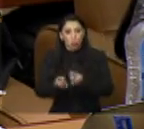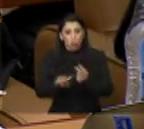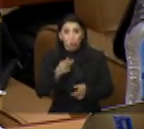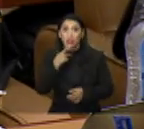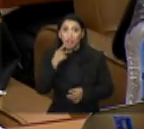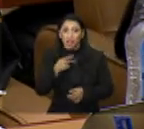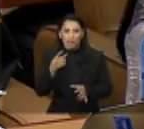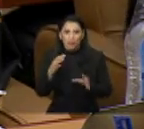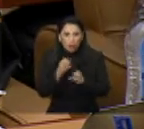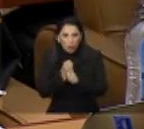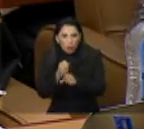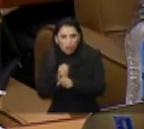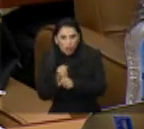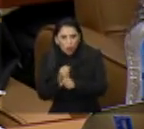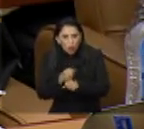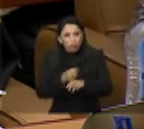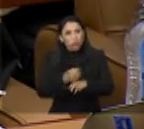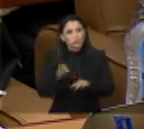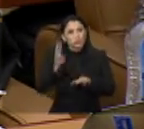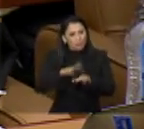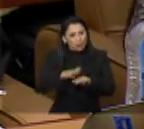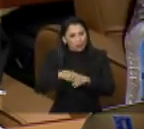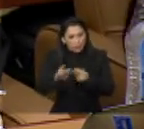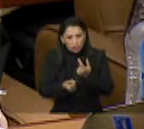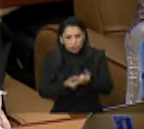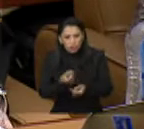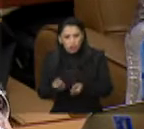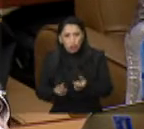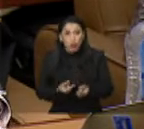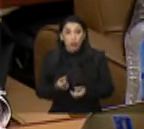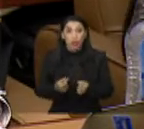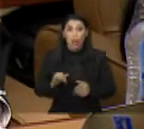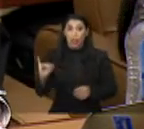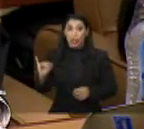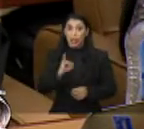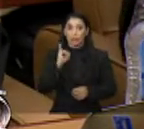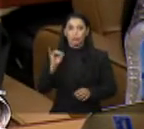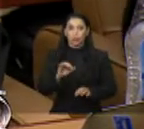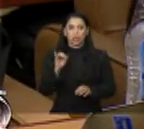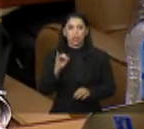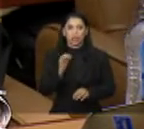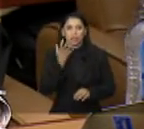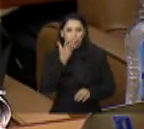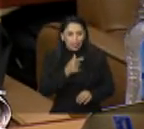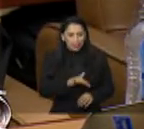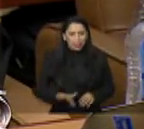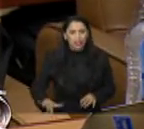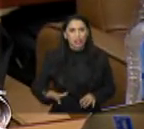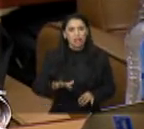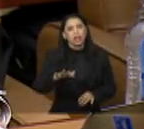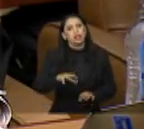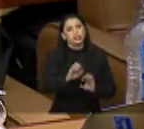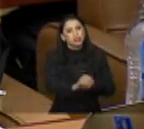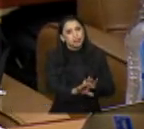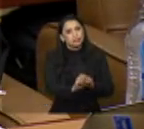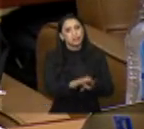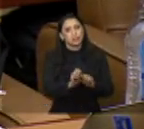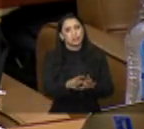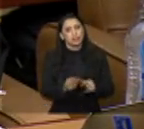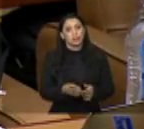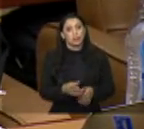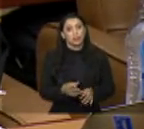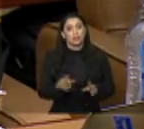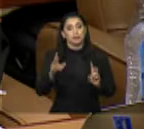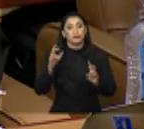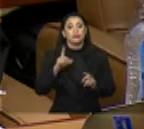com cálculos econômicos a importância da educação na primeira idade digo eu portanto Presidente documentos